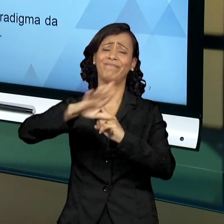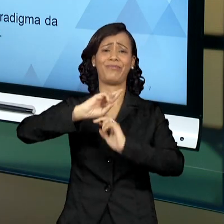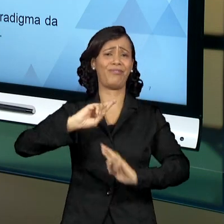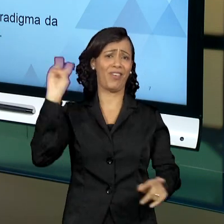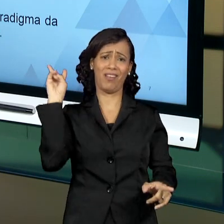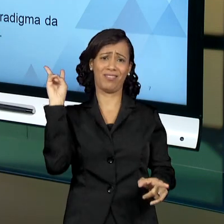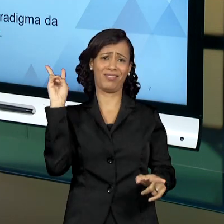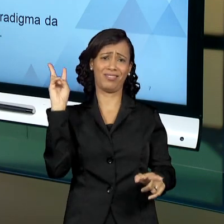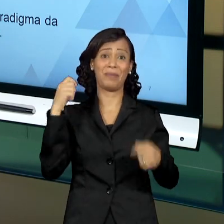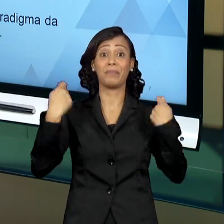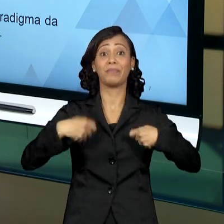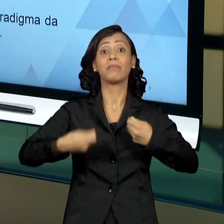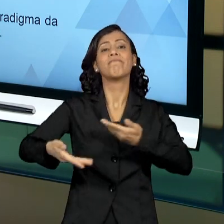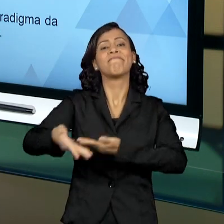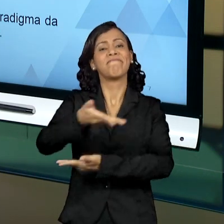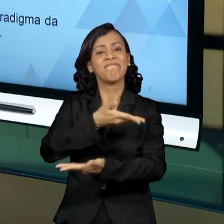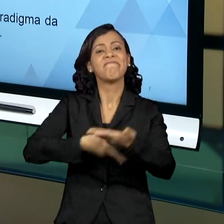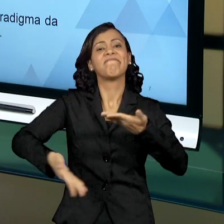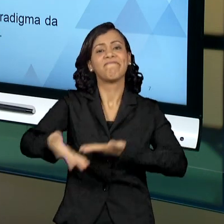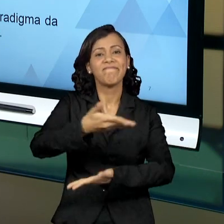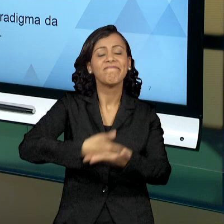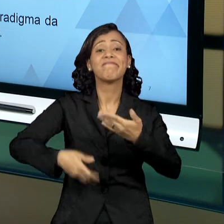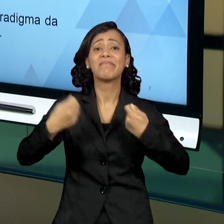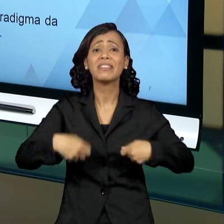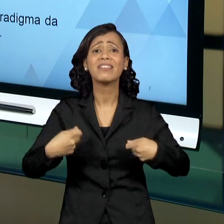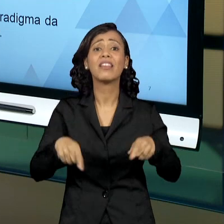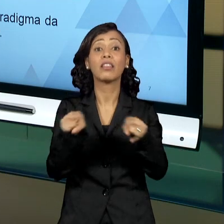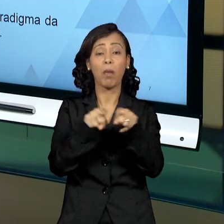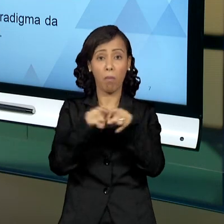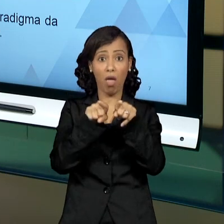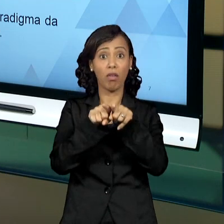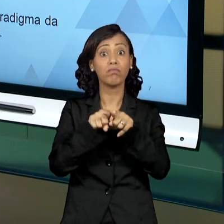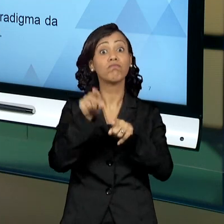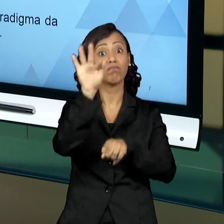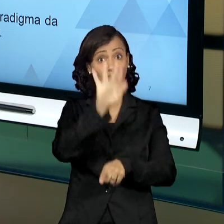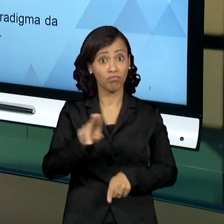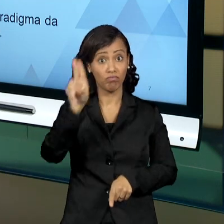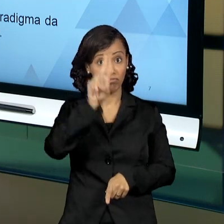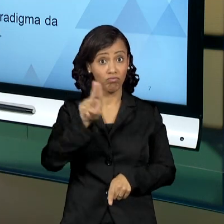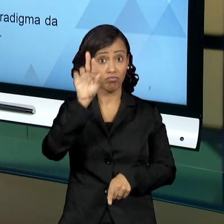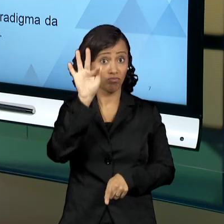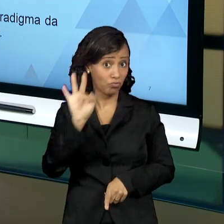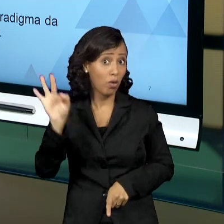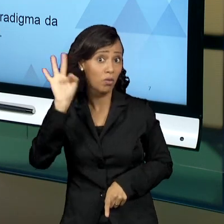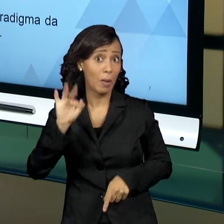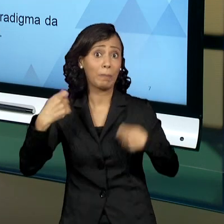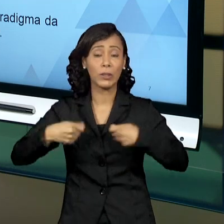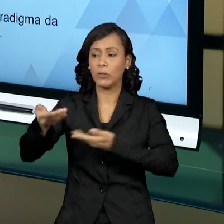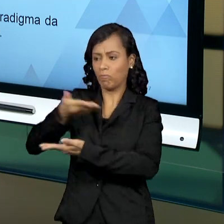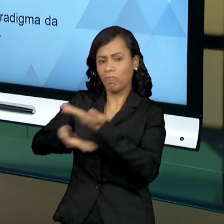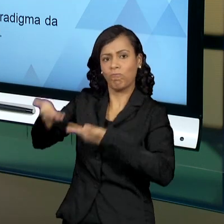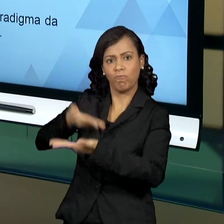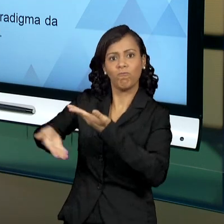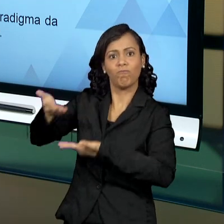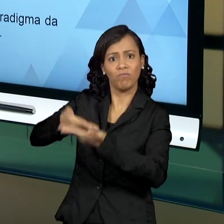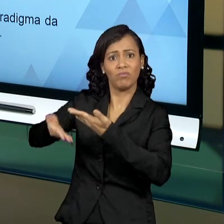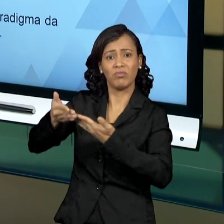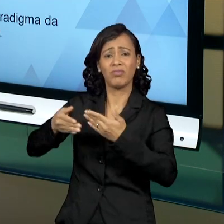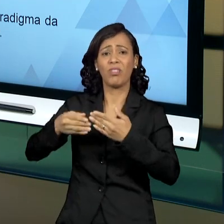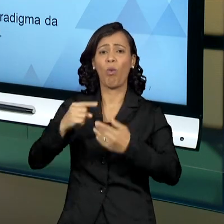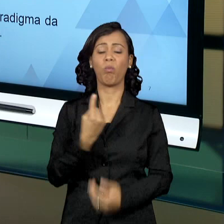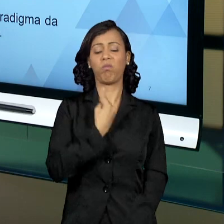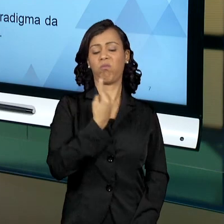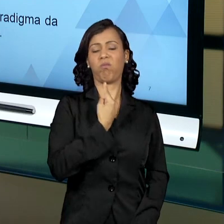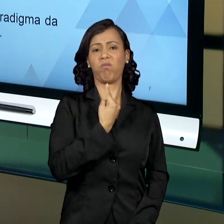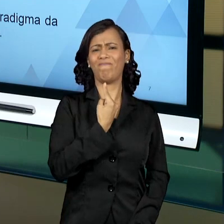demanda isso, as empresas, a universidade, o contexto social hoje é de rede, é